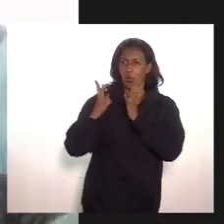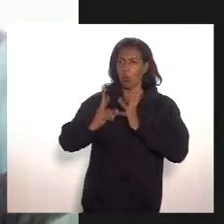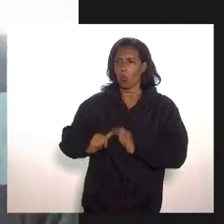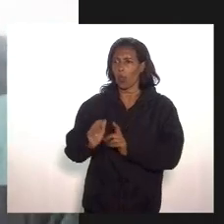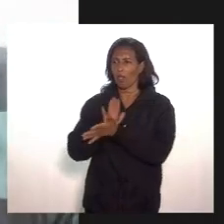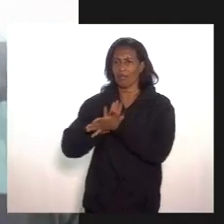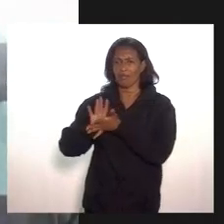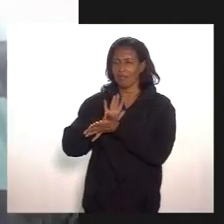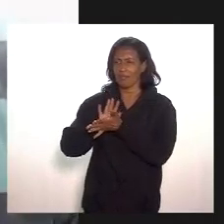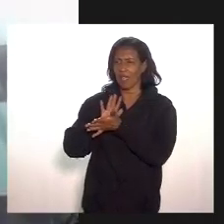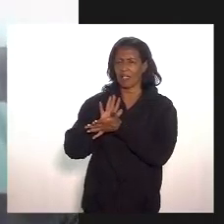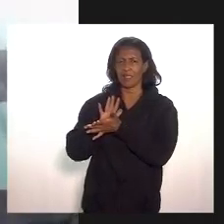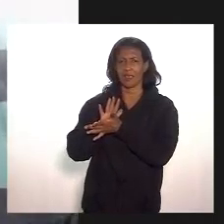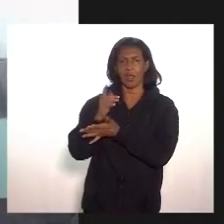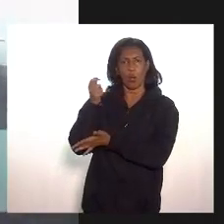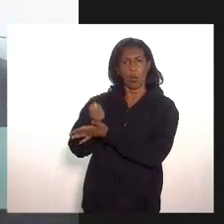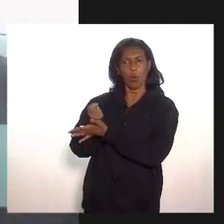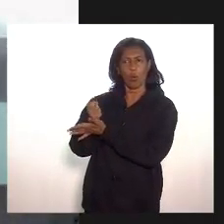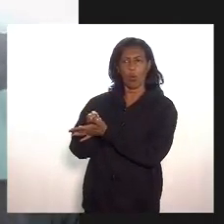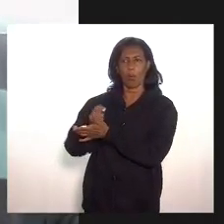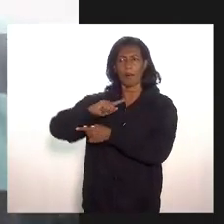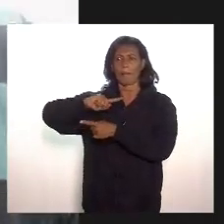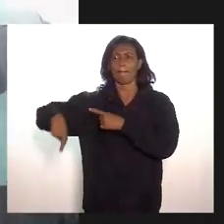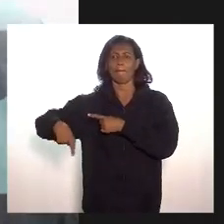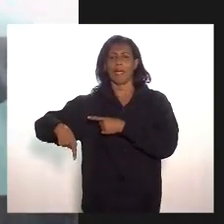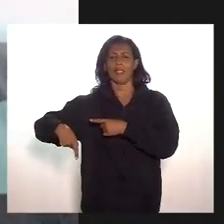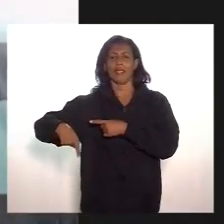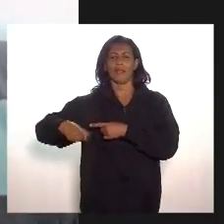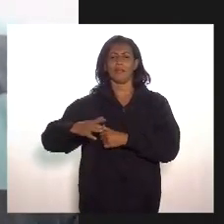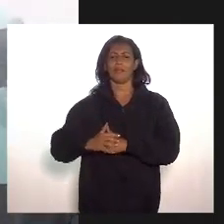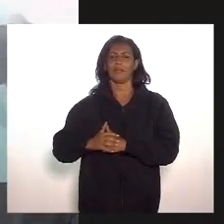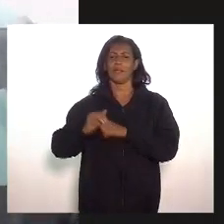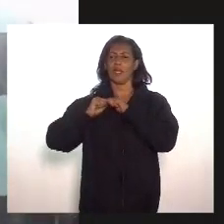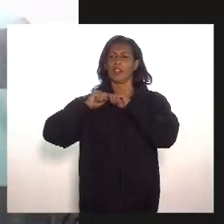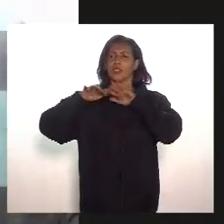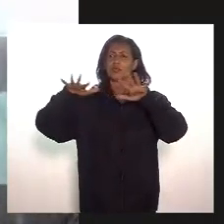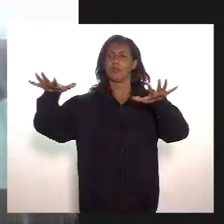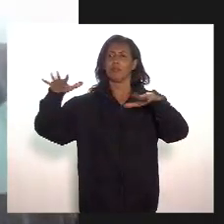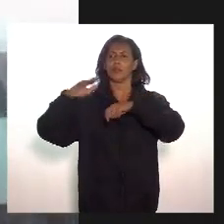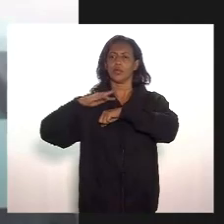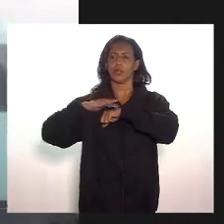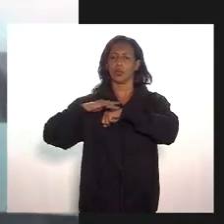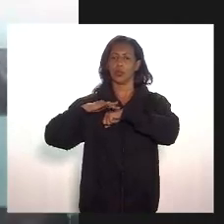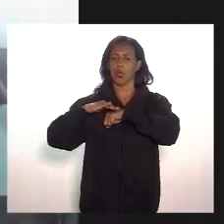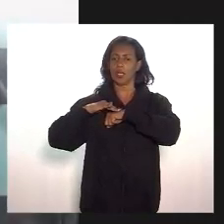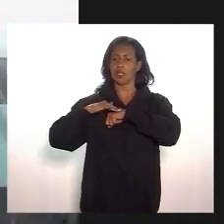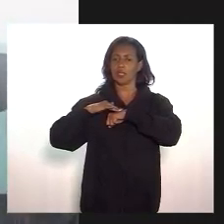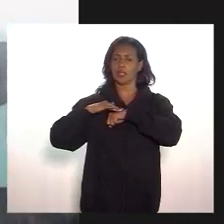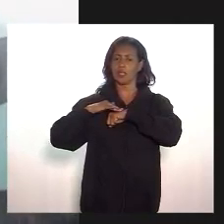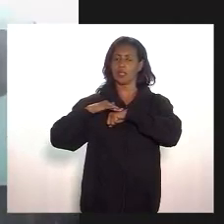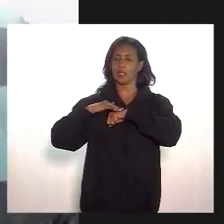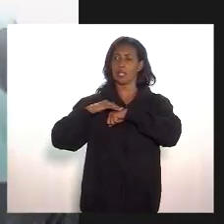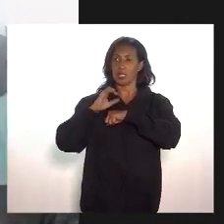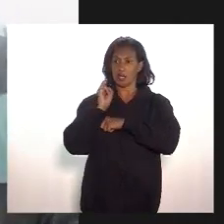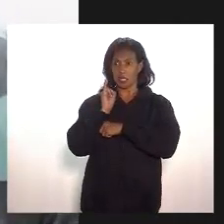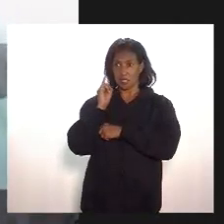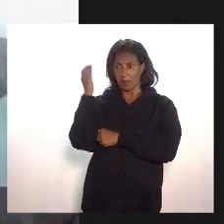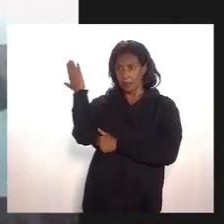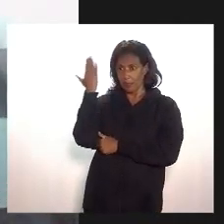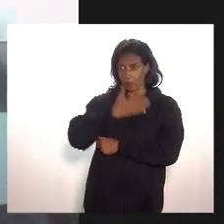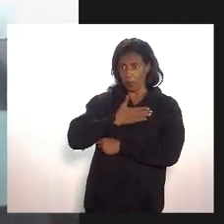comprovadamente geram resultado e impedem a proliferação do vírus, se ele é incompetente em comprovar isso,